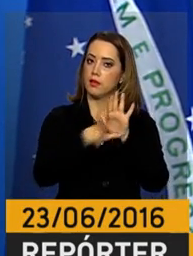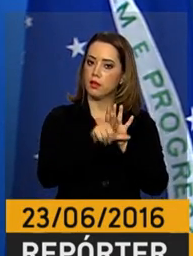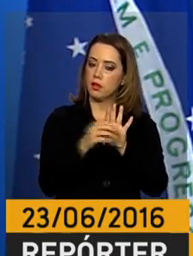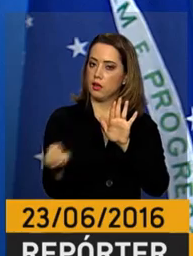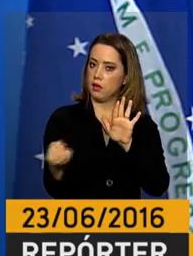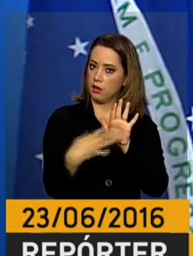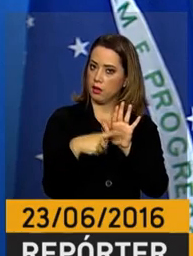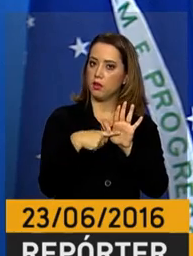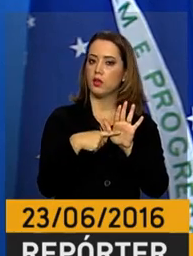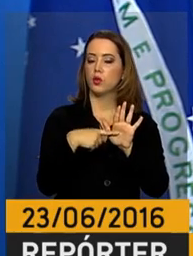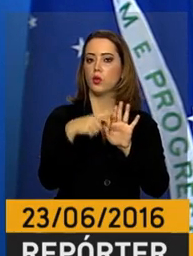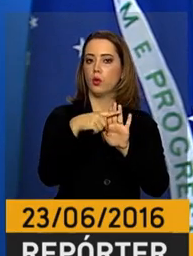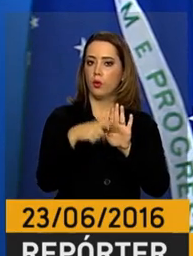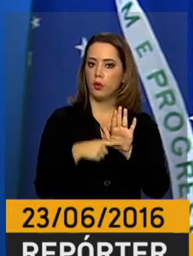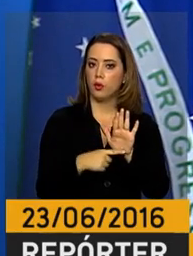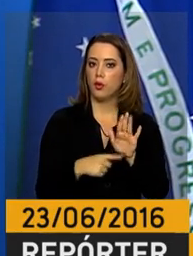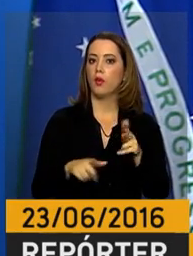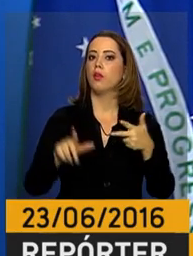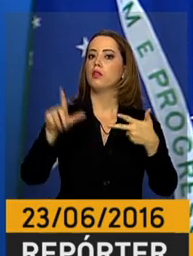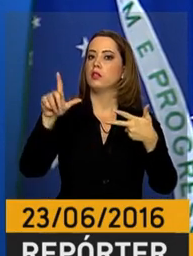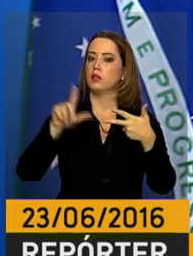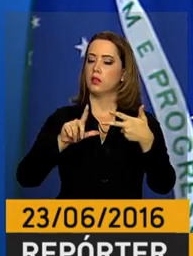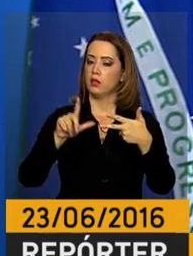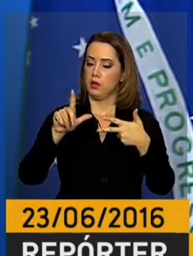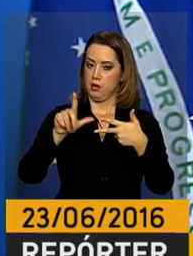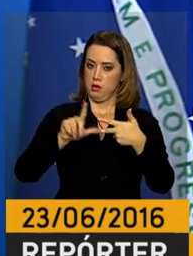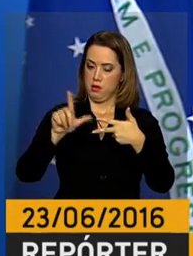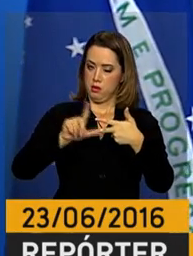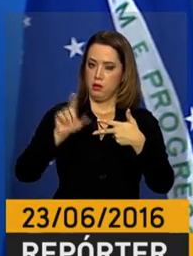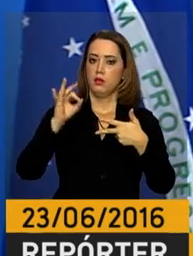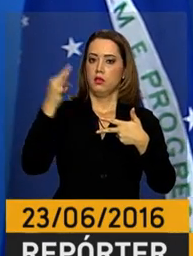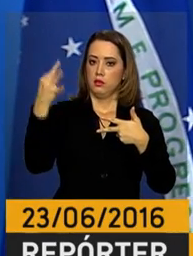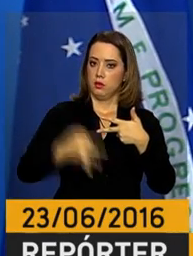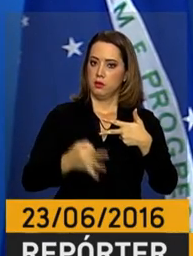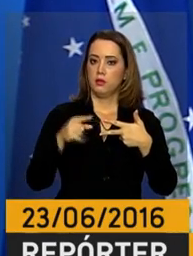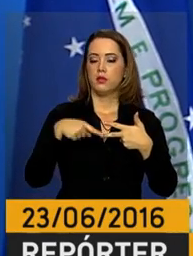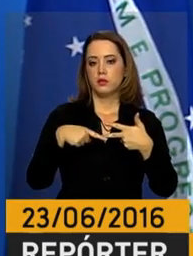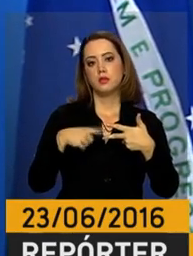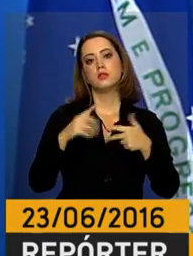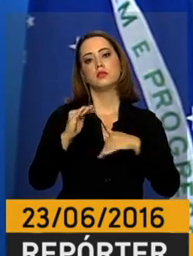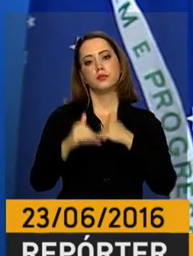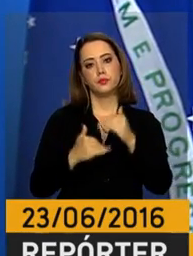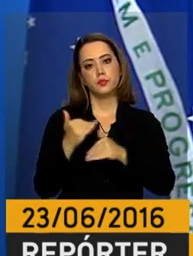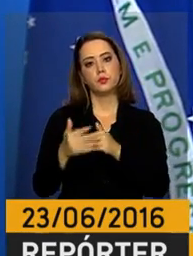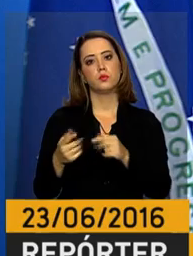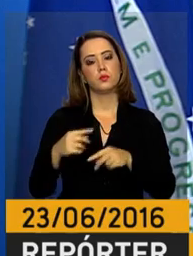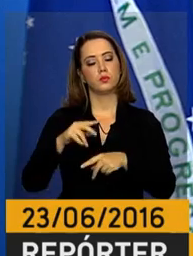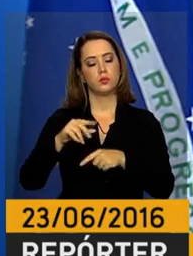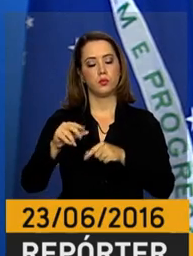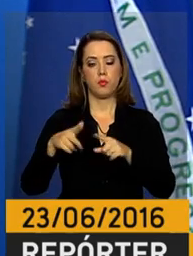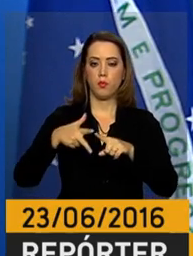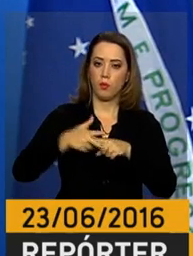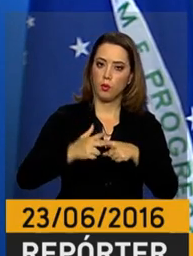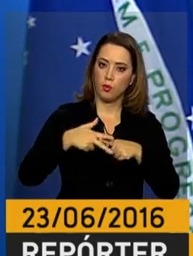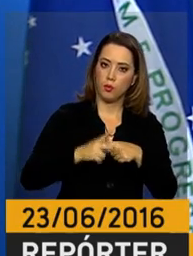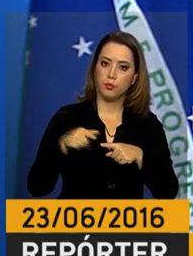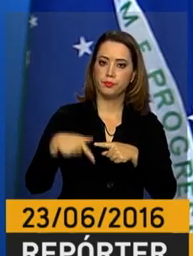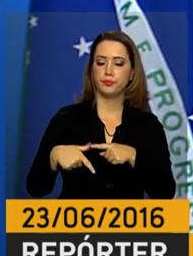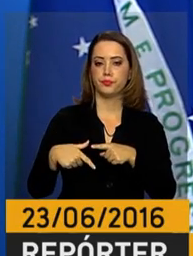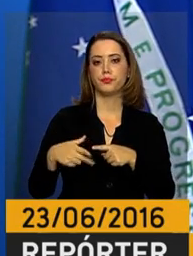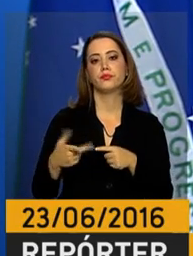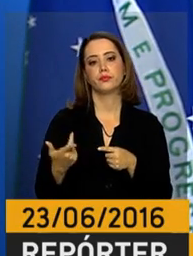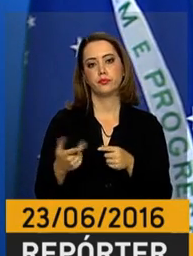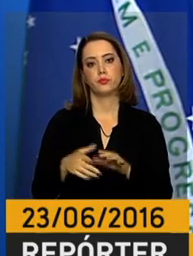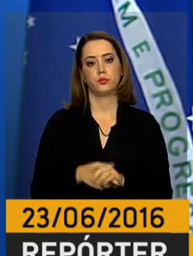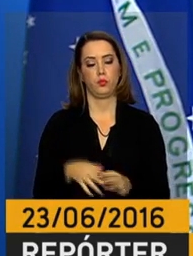poder legislativo cuja atuação portanto fica inteiramente preservada incorporou-se a lei o mandado